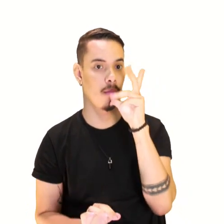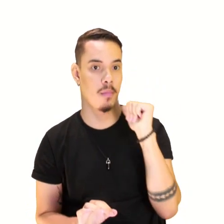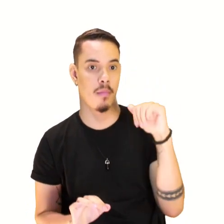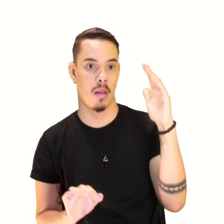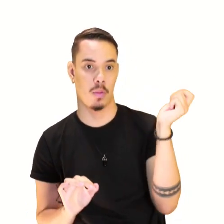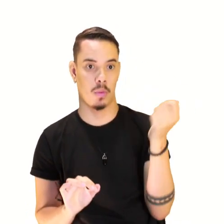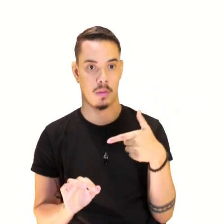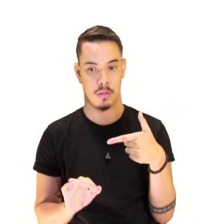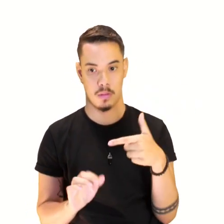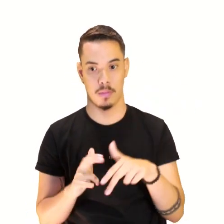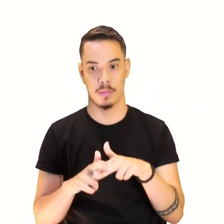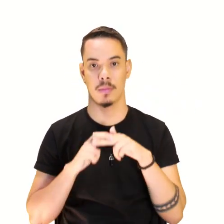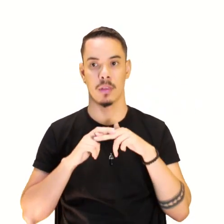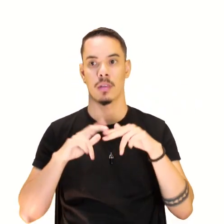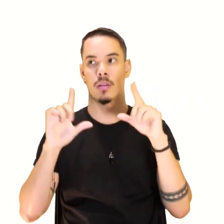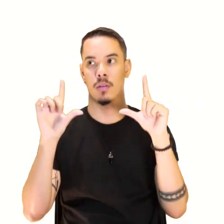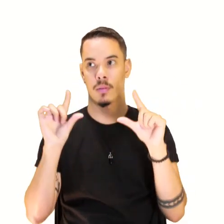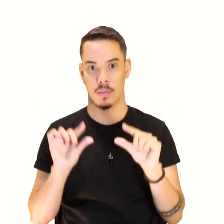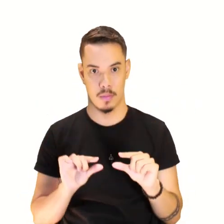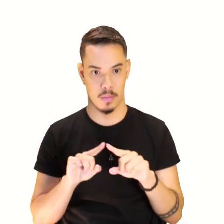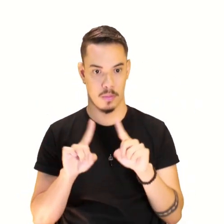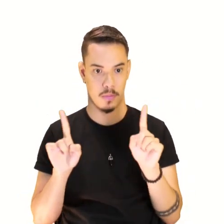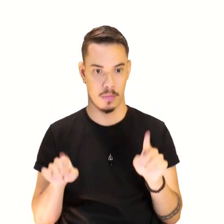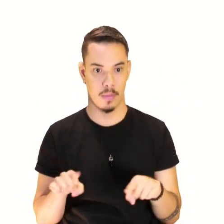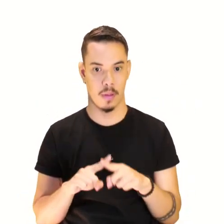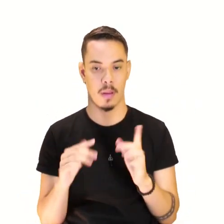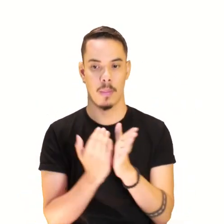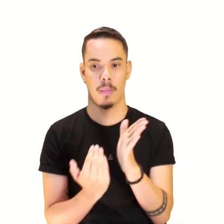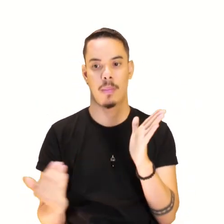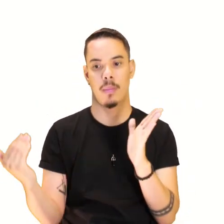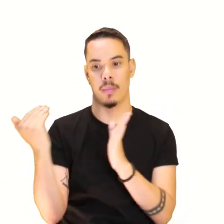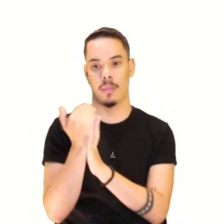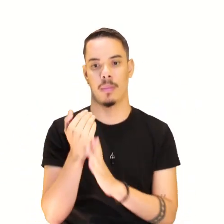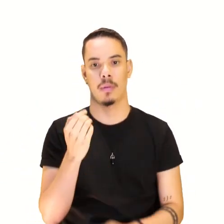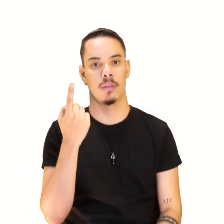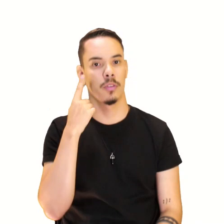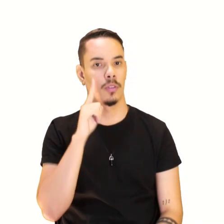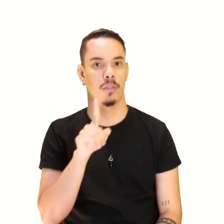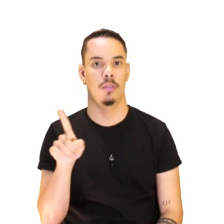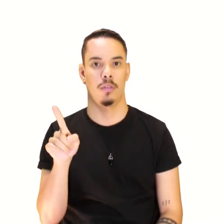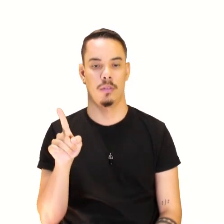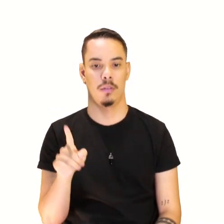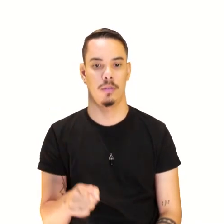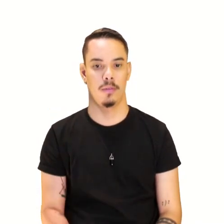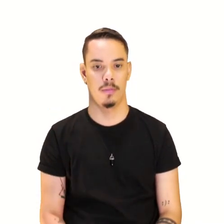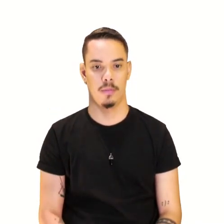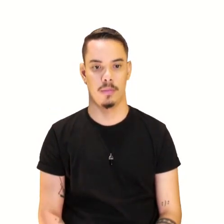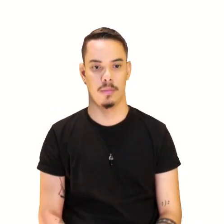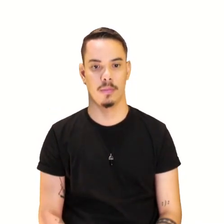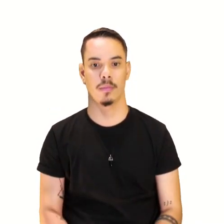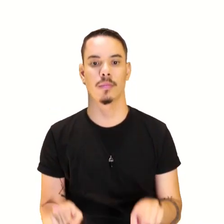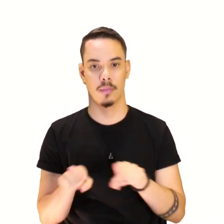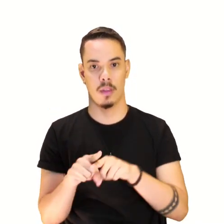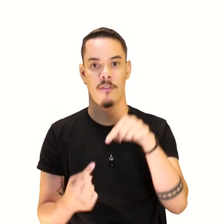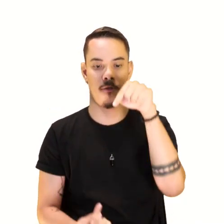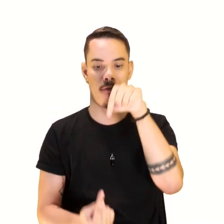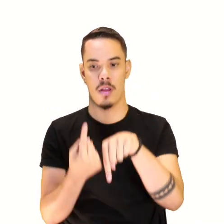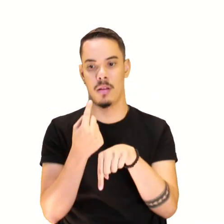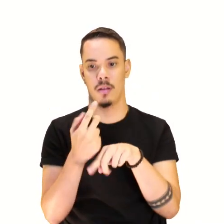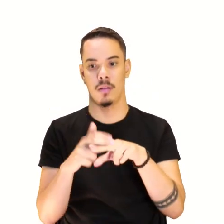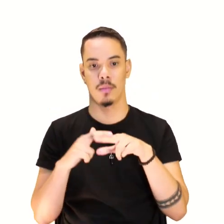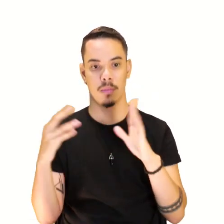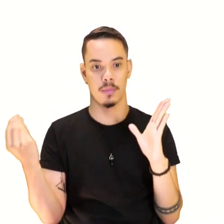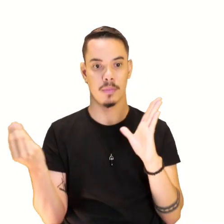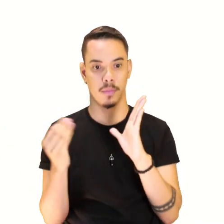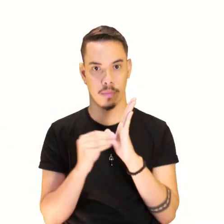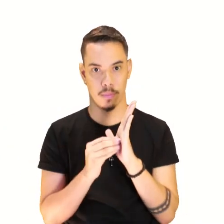então quer dizer que diminuiu os funcionários vai ter que aumentar os dias Então na hora de colocar lá na